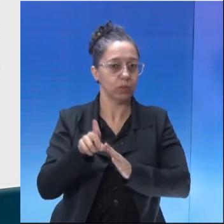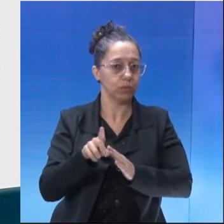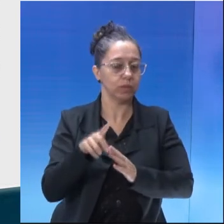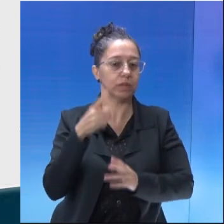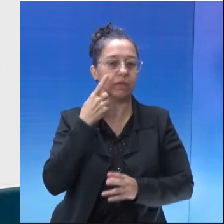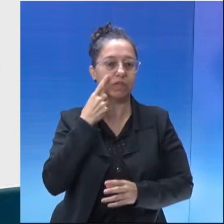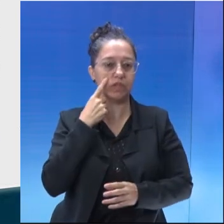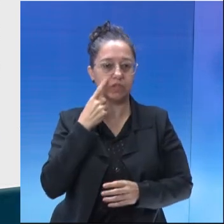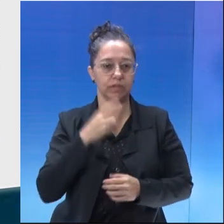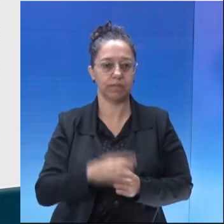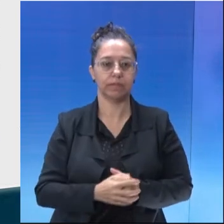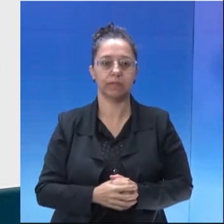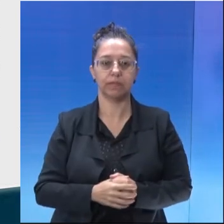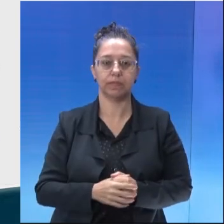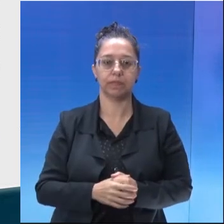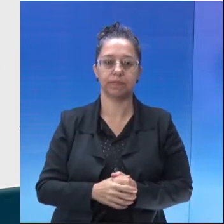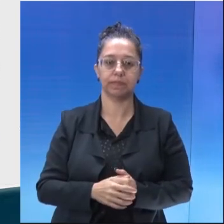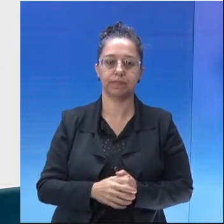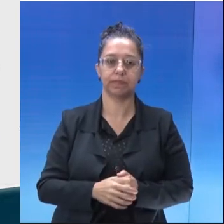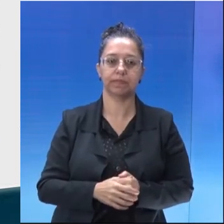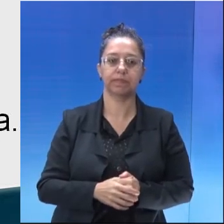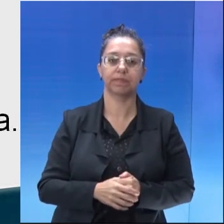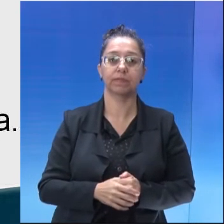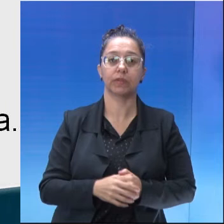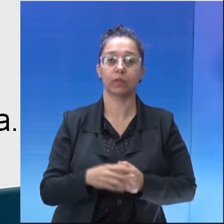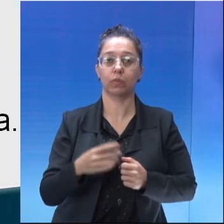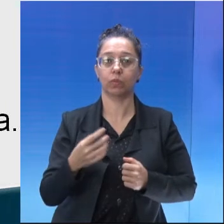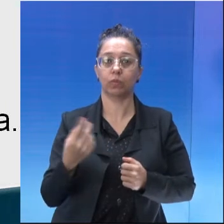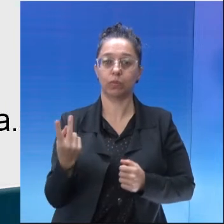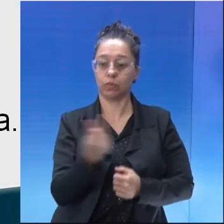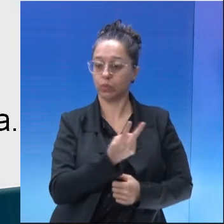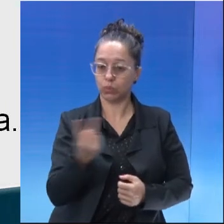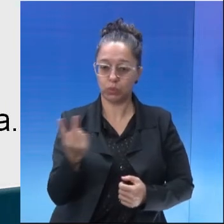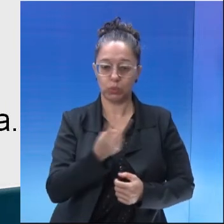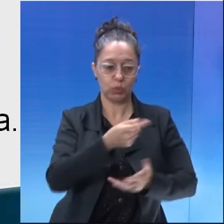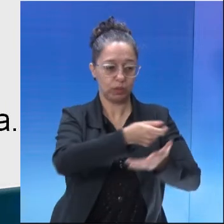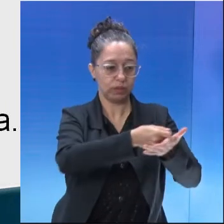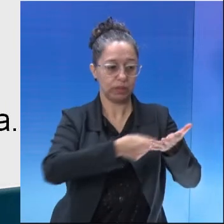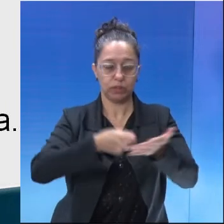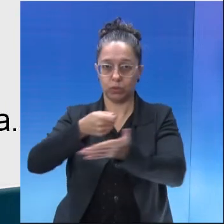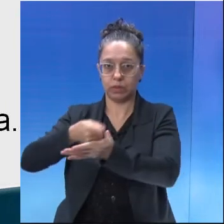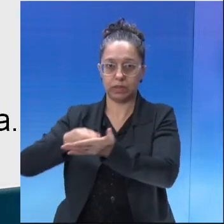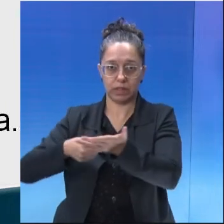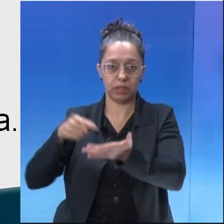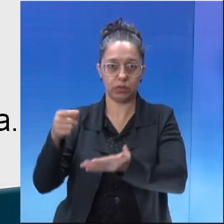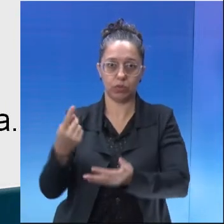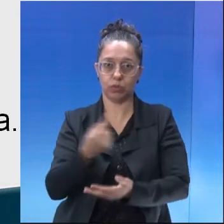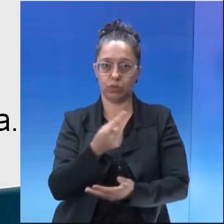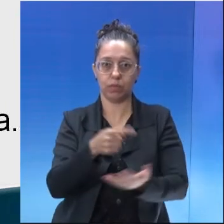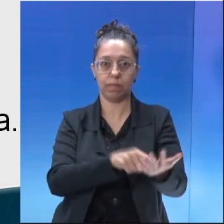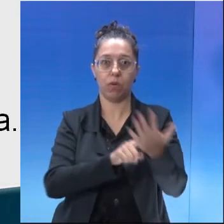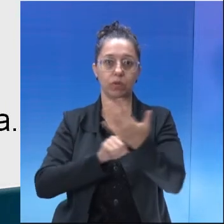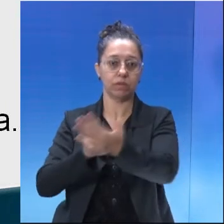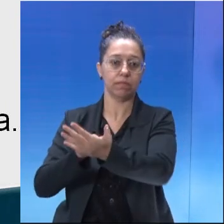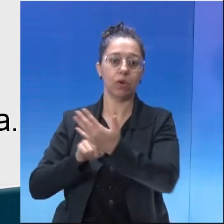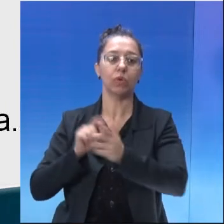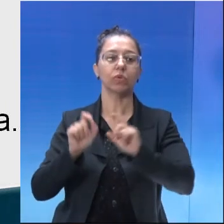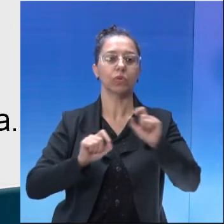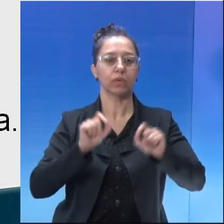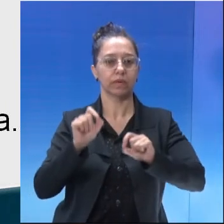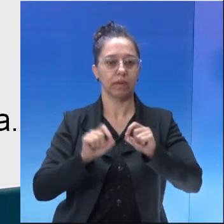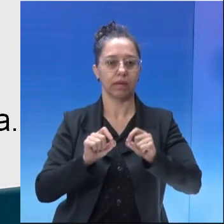colocando aí como se fosse uma pergunta. Vamos ver então a pergunta. Os textos abordam o questionamento